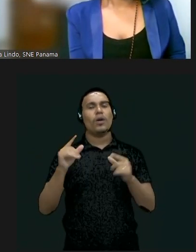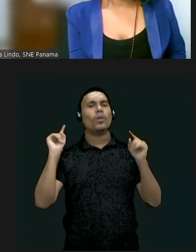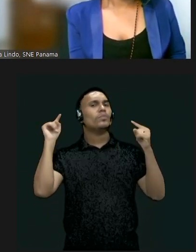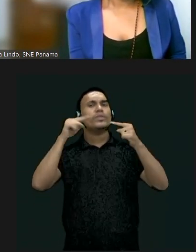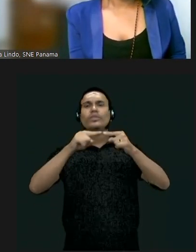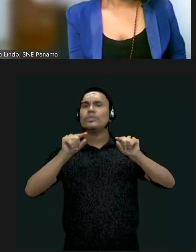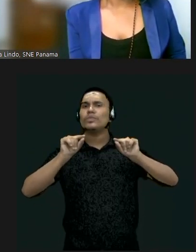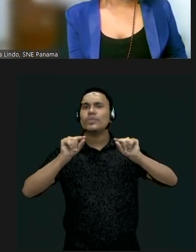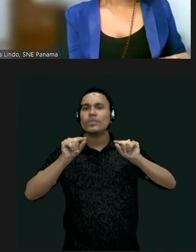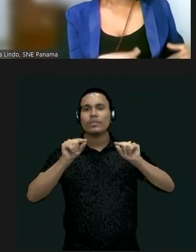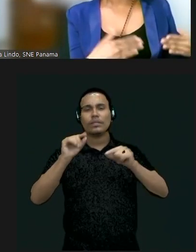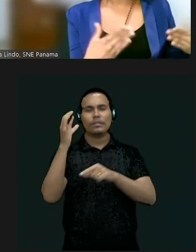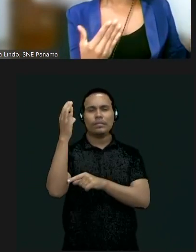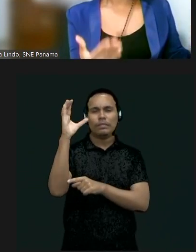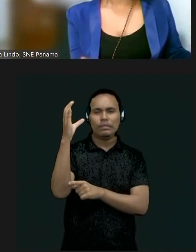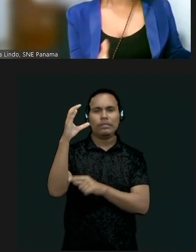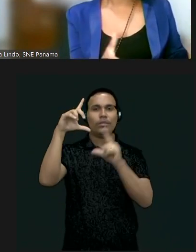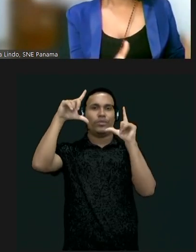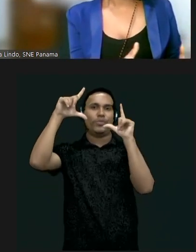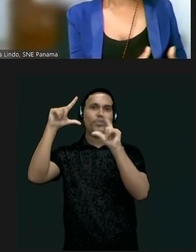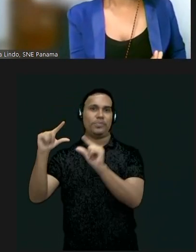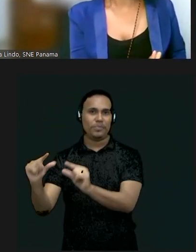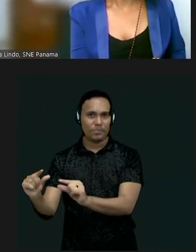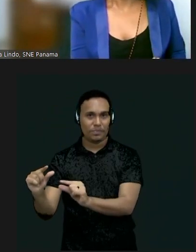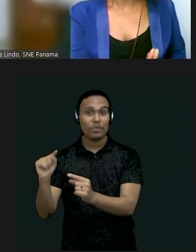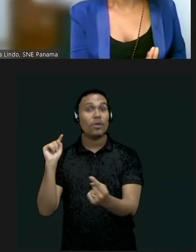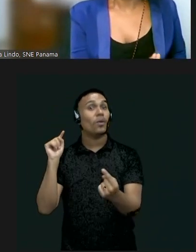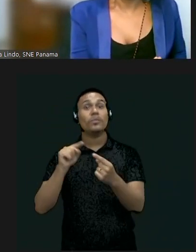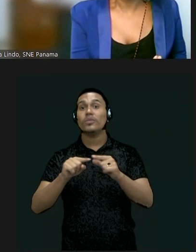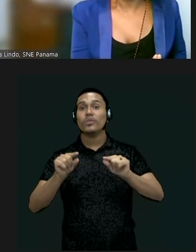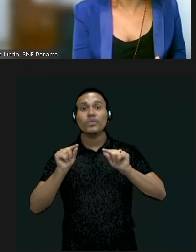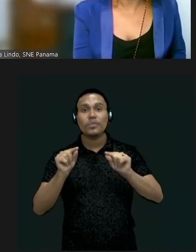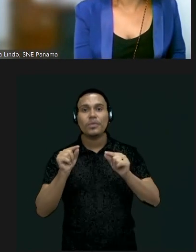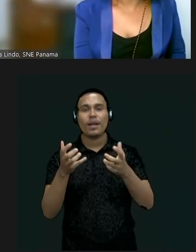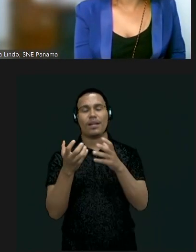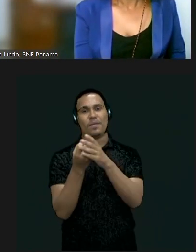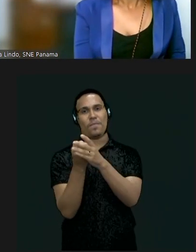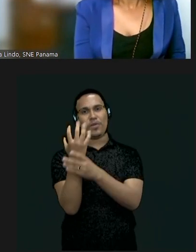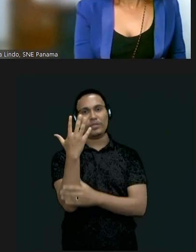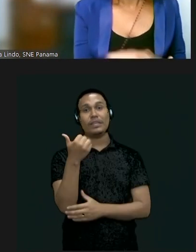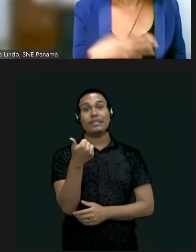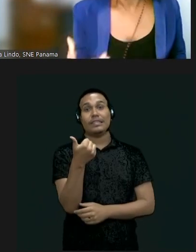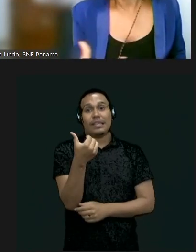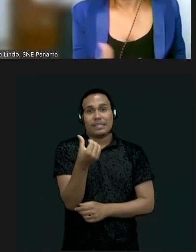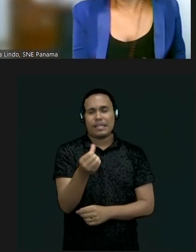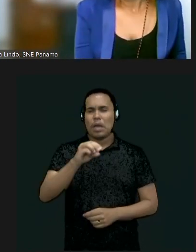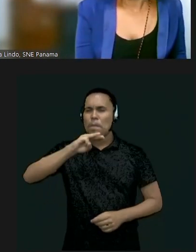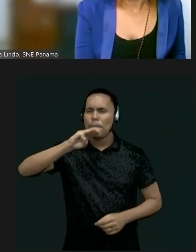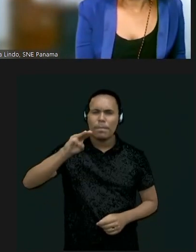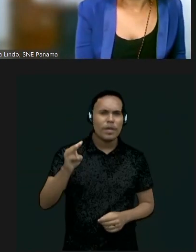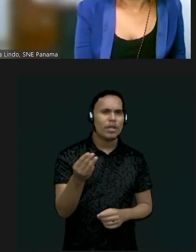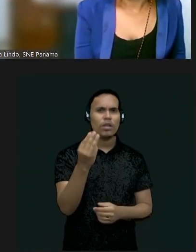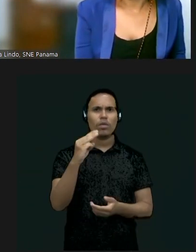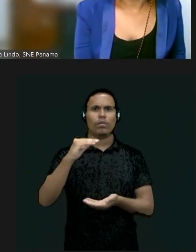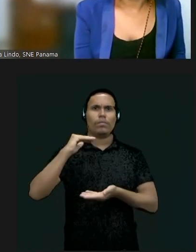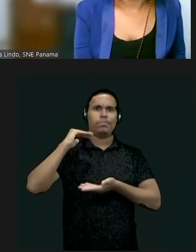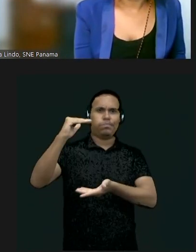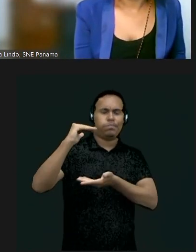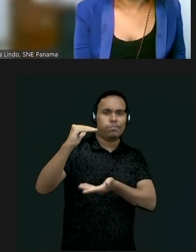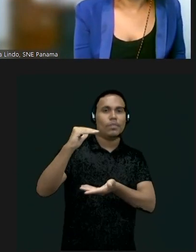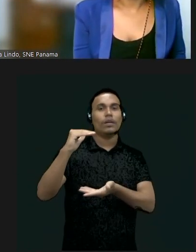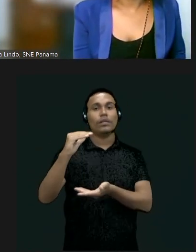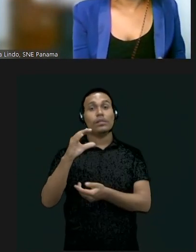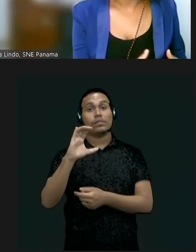procura descarbonizar a nossa matriz energética, levando em consideração que nós queremos produzir 16 milhões de toneladas